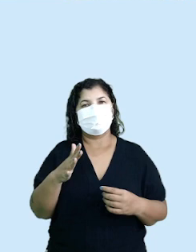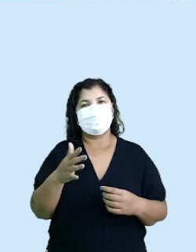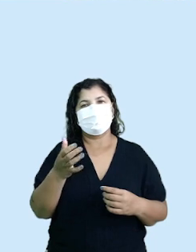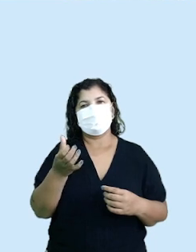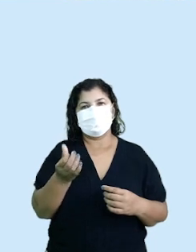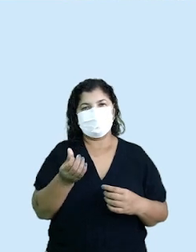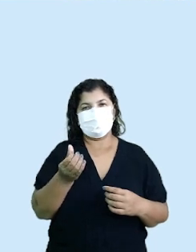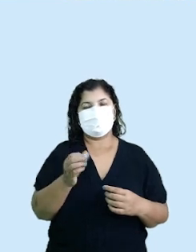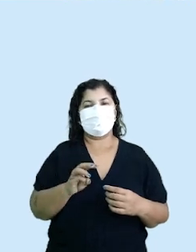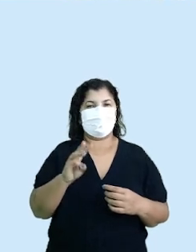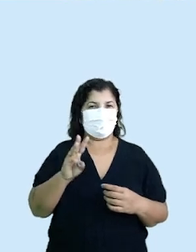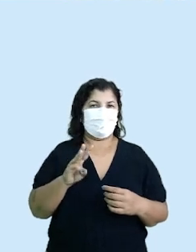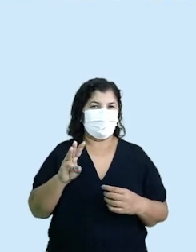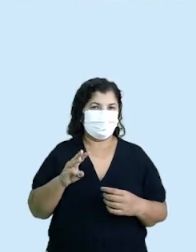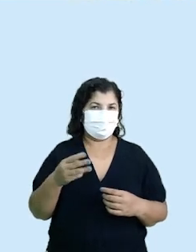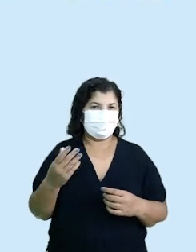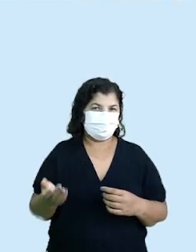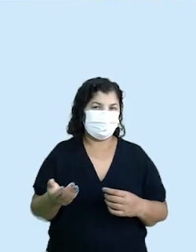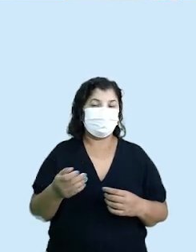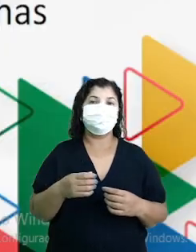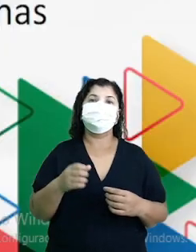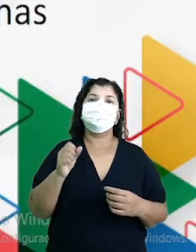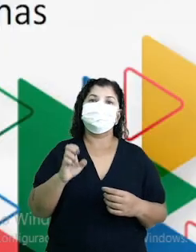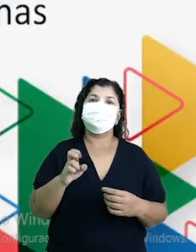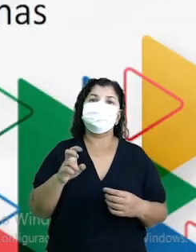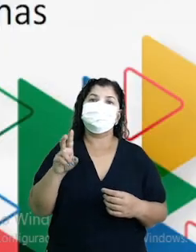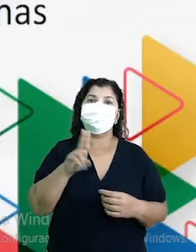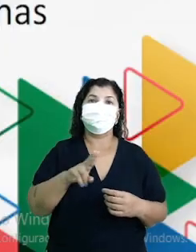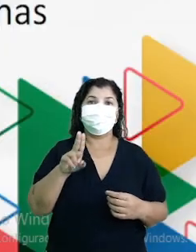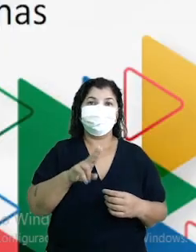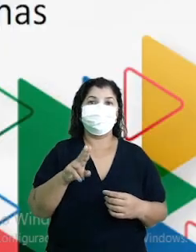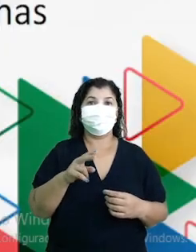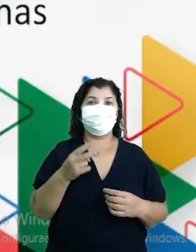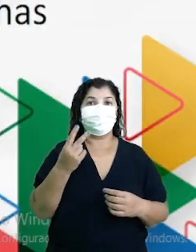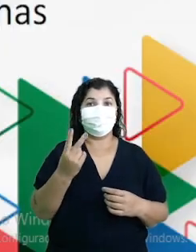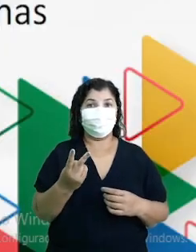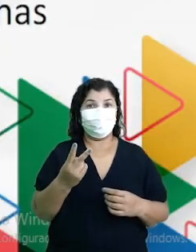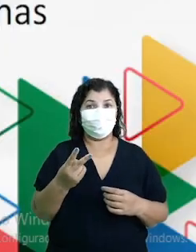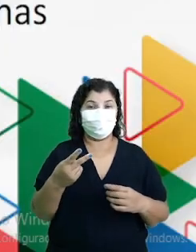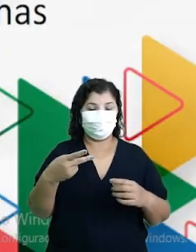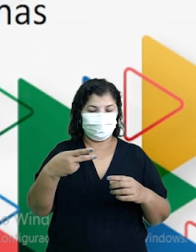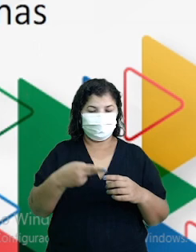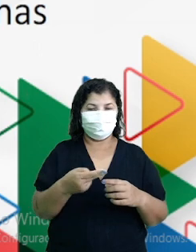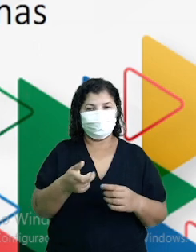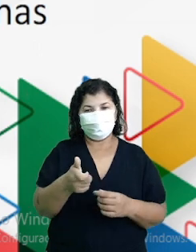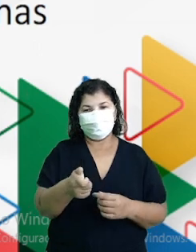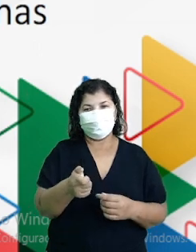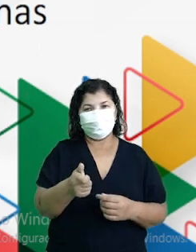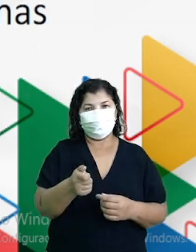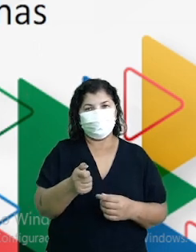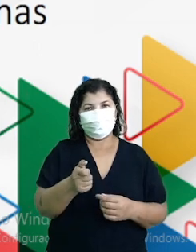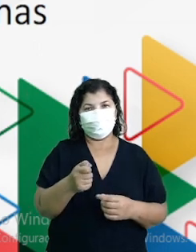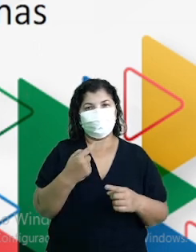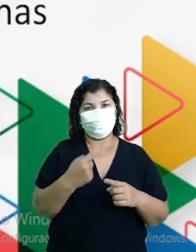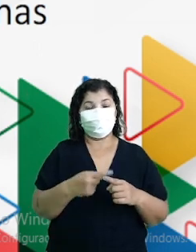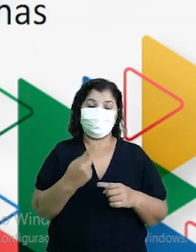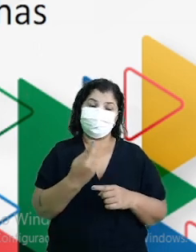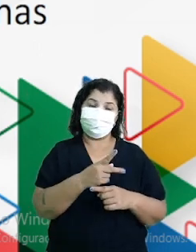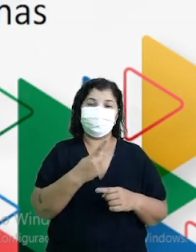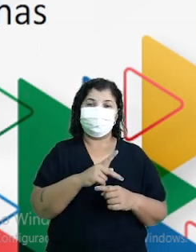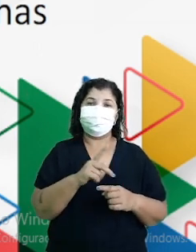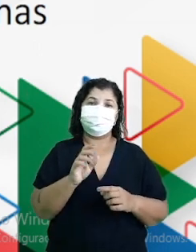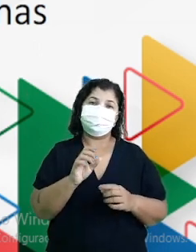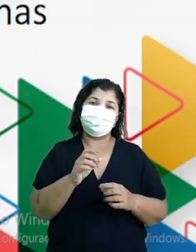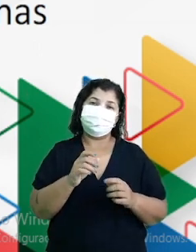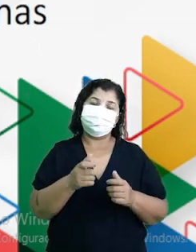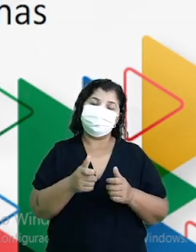volts. Então, por exemplo, você usa 2 pilhas no seu controle remoto porque o sistema daquele controle não funciona com